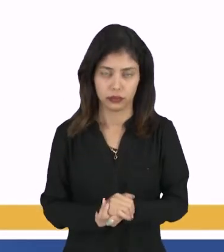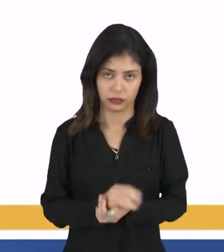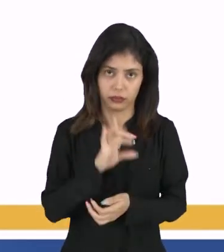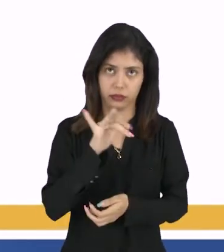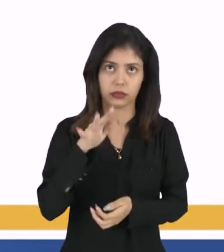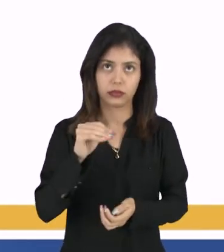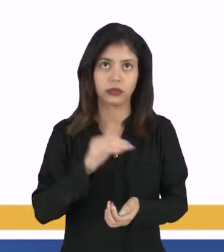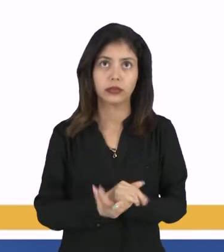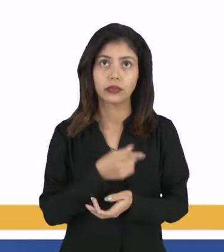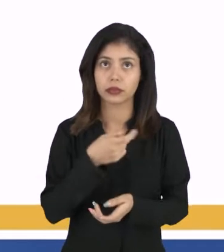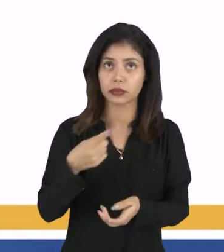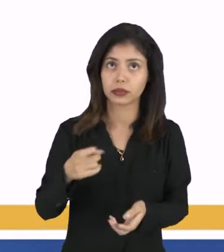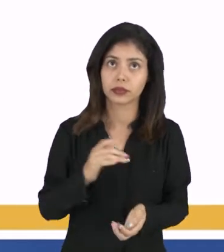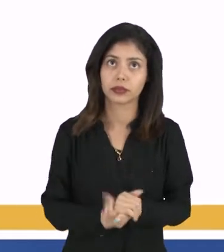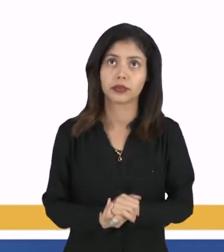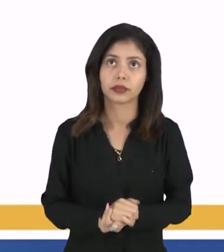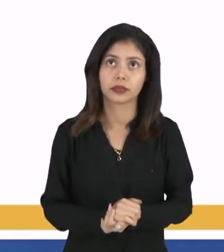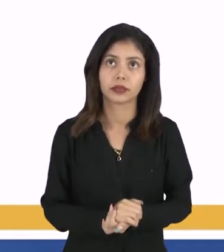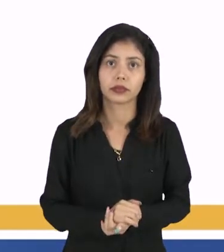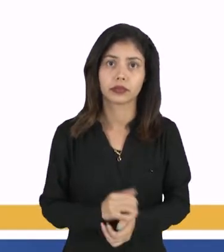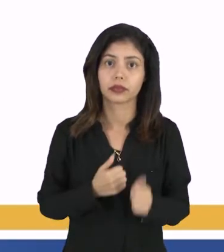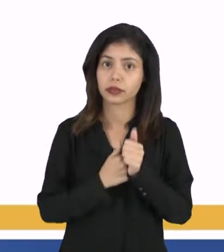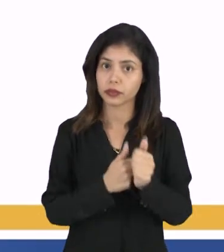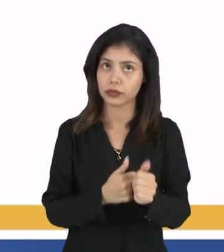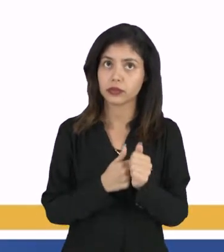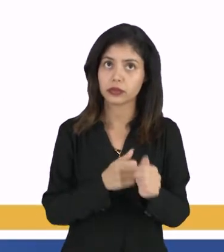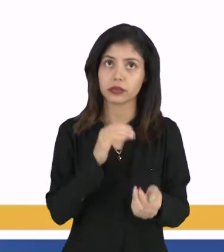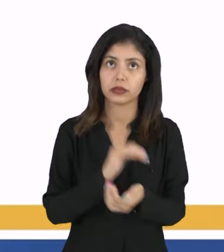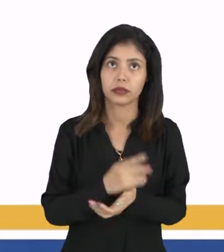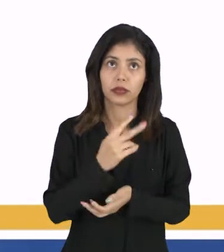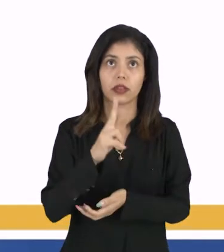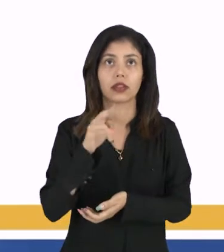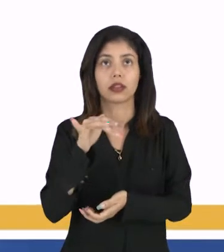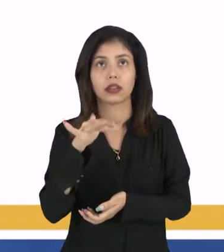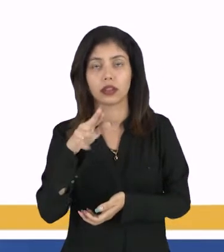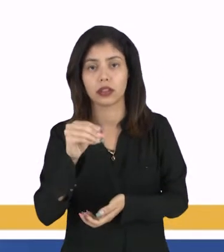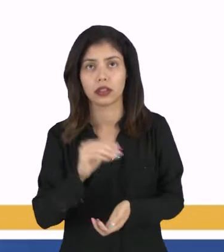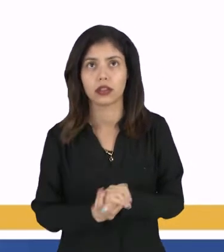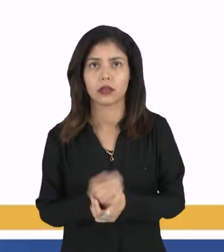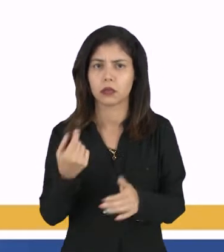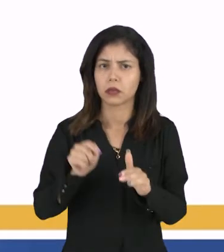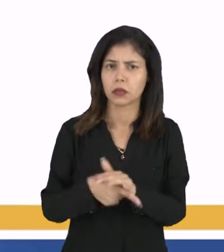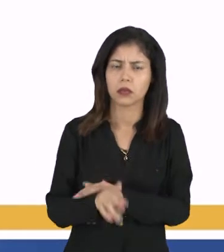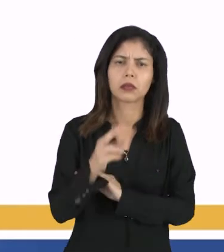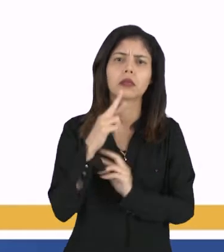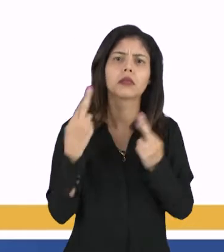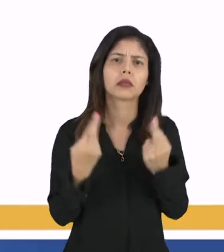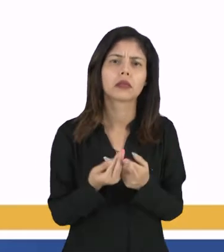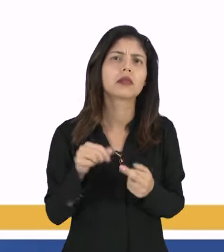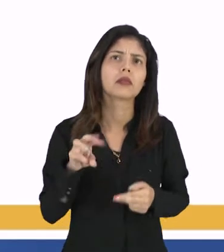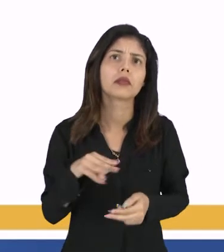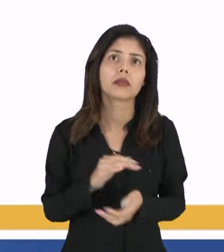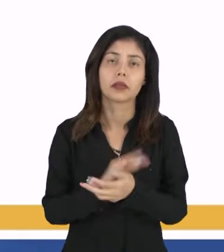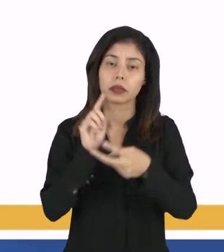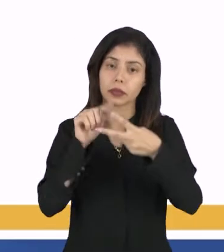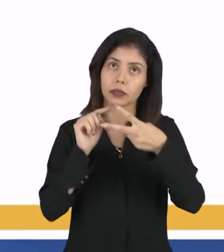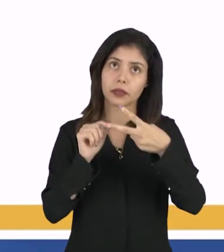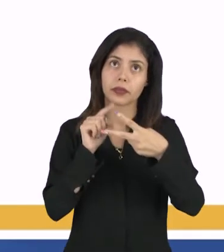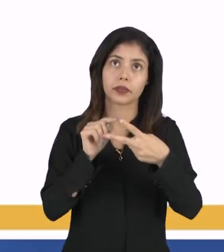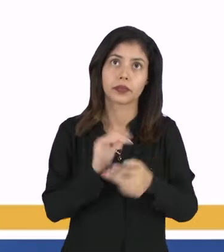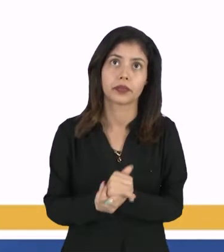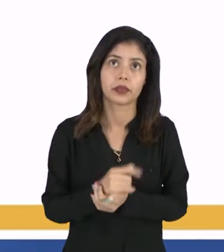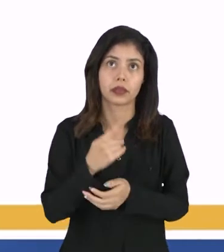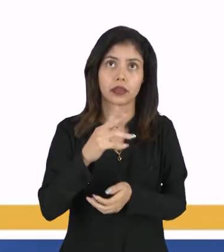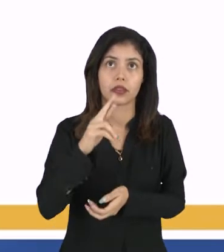e cianobactérias. Seguindo, nós temos o reino protista, né? Quem está dentro desse reino protista? 2 grupos.